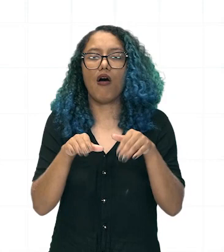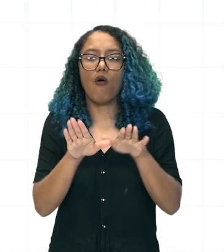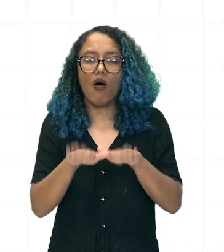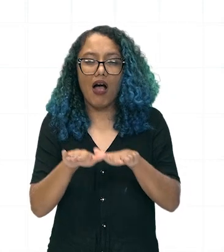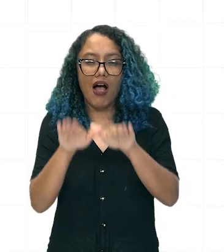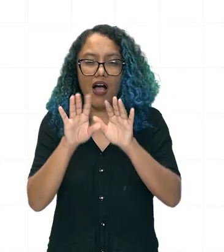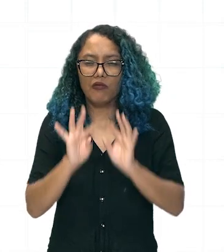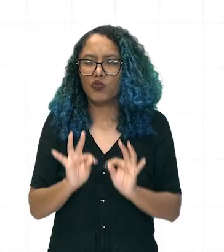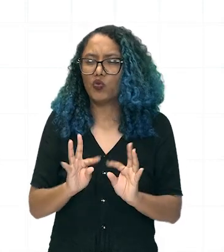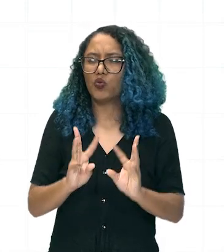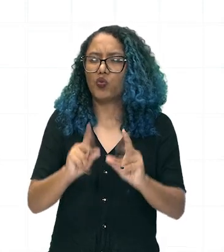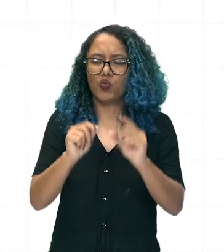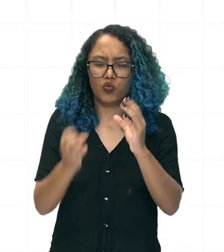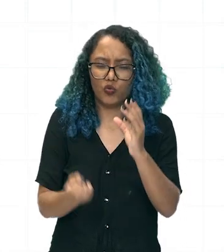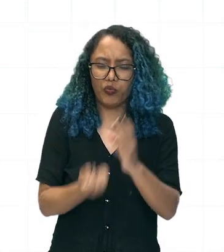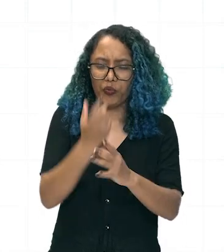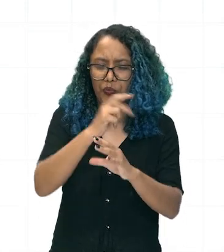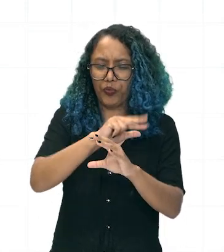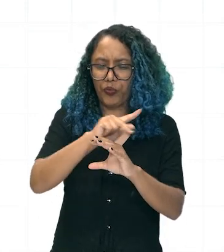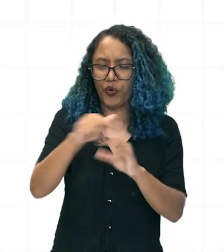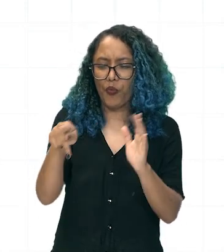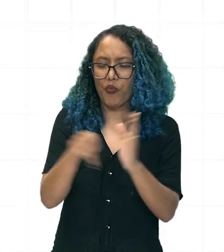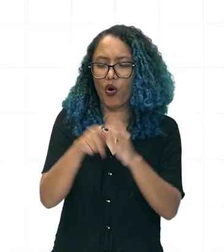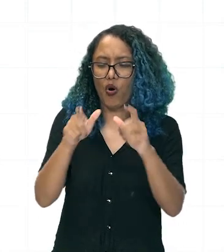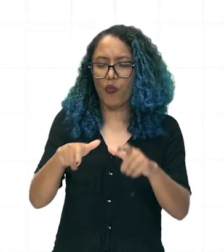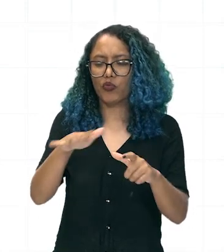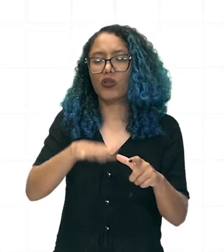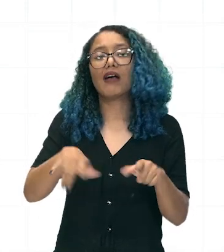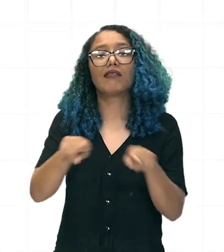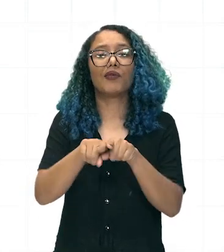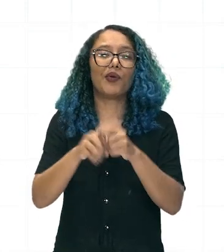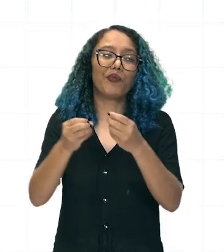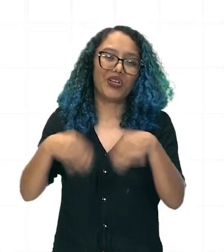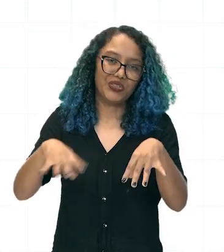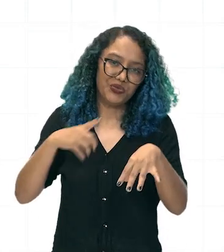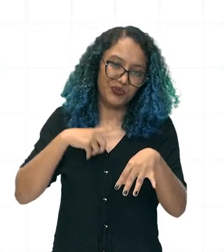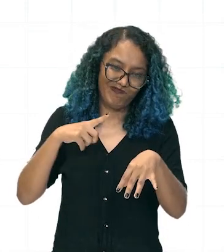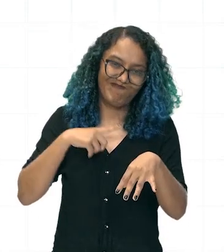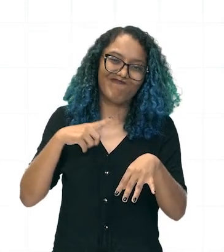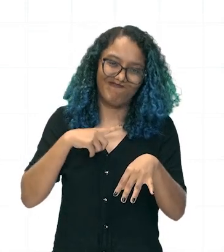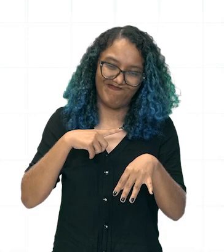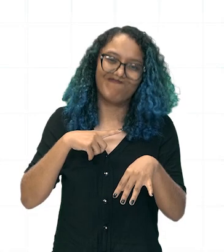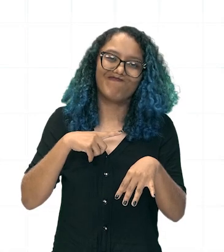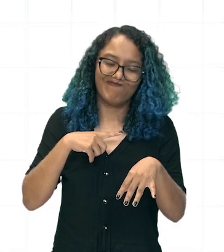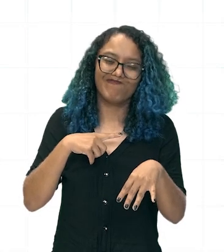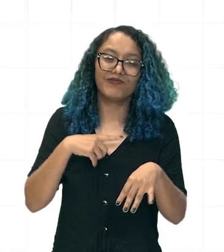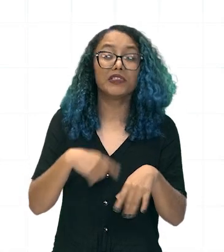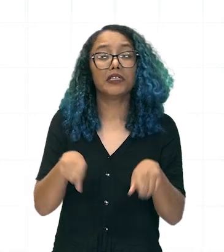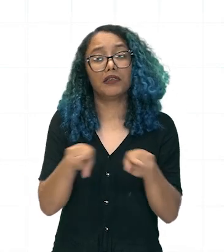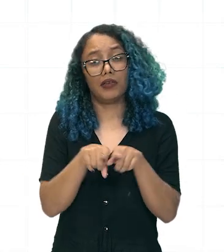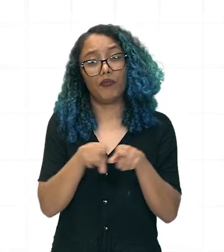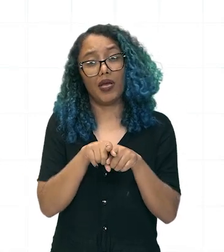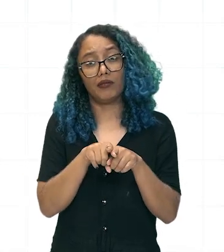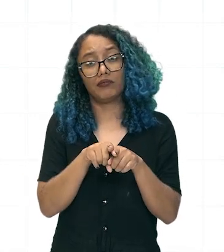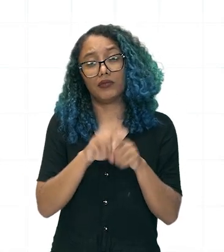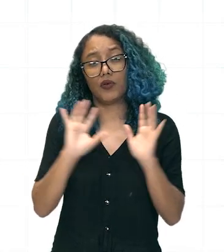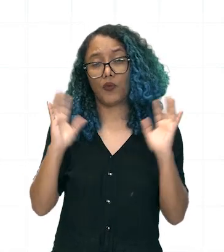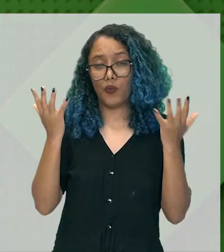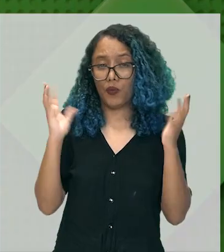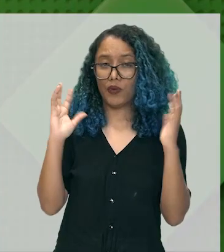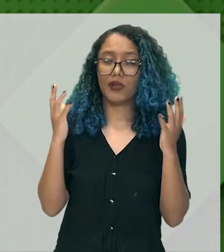Então, toda essa biodiversidade naquele local também é prejudicada. E também no clima global.